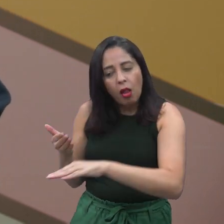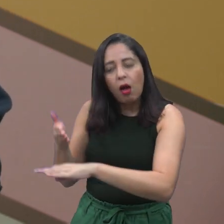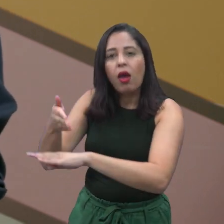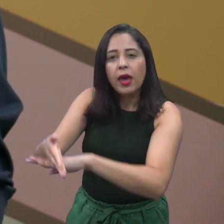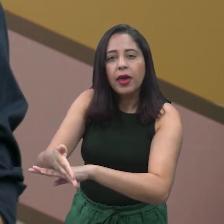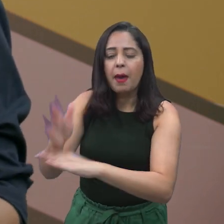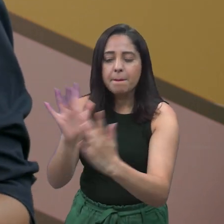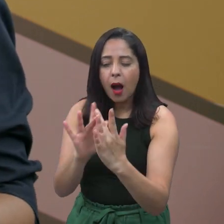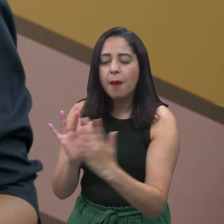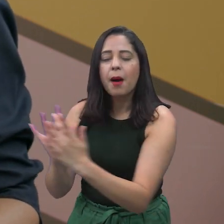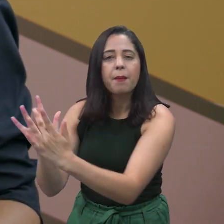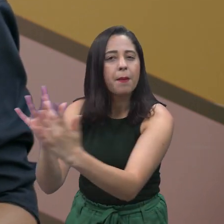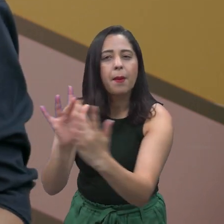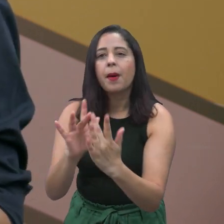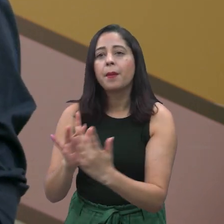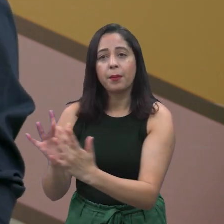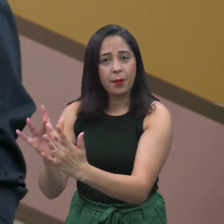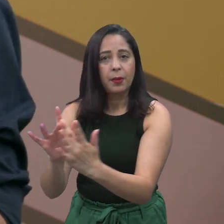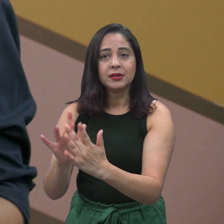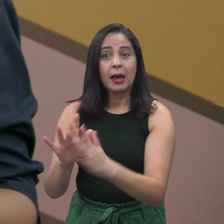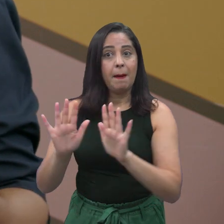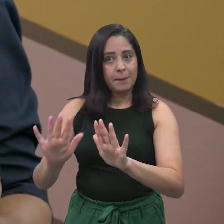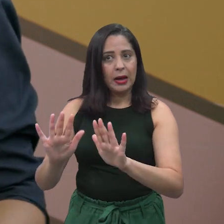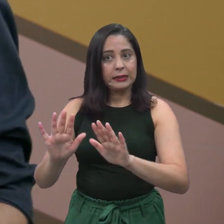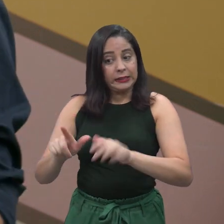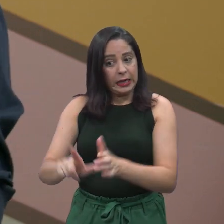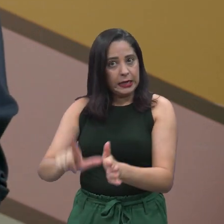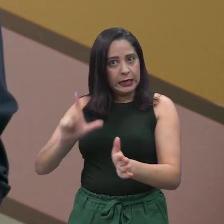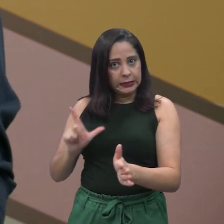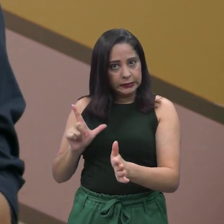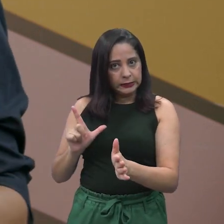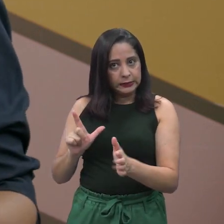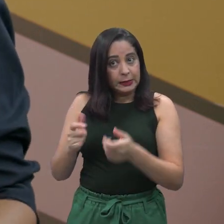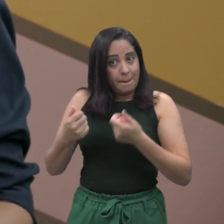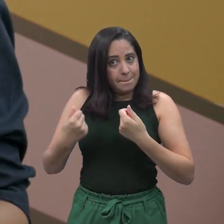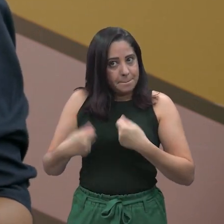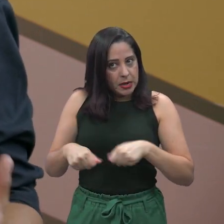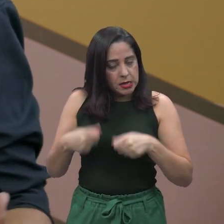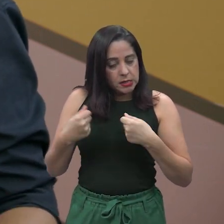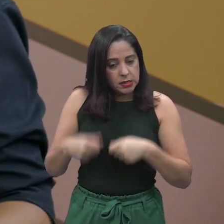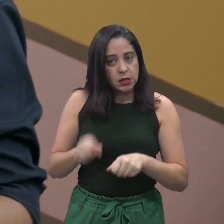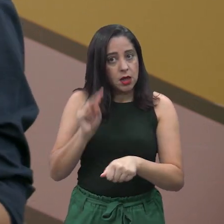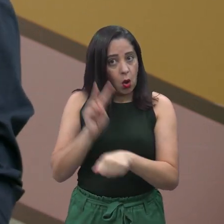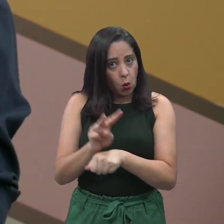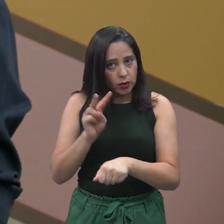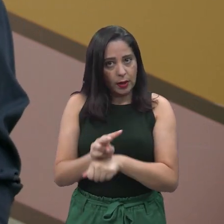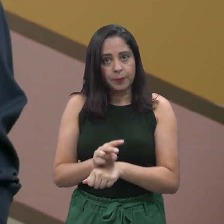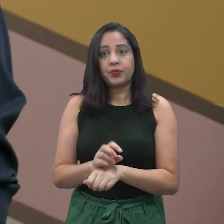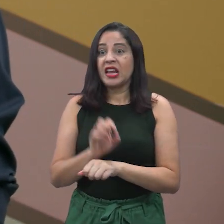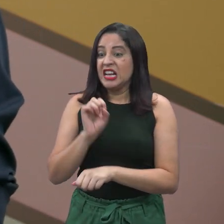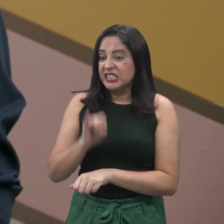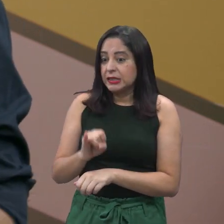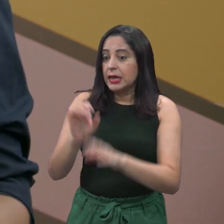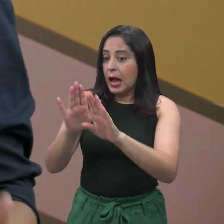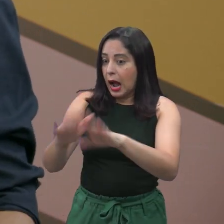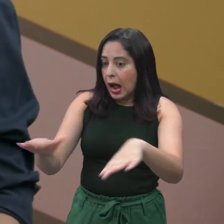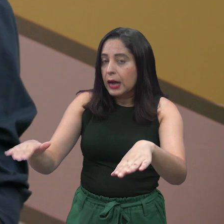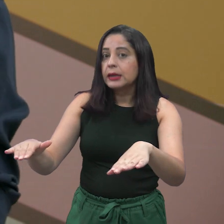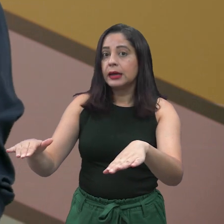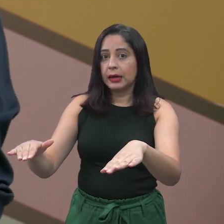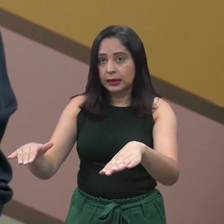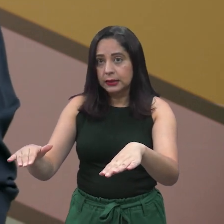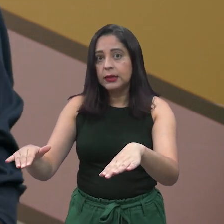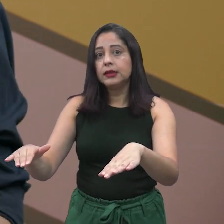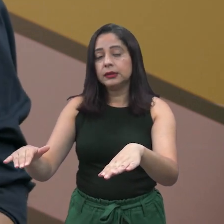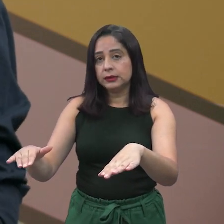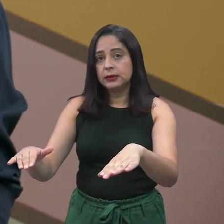também só apenas por causa das infecções, tá certo que em alguns casos a gente precisa fazer alguma pausa se a criança está tendo algum problema no desenvolvimento em uma sequência